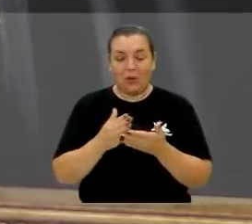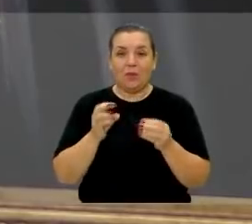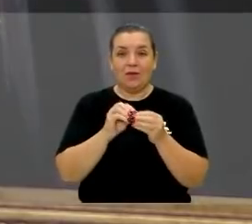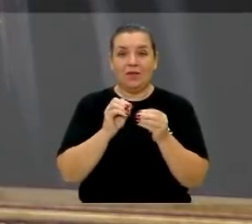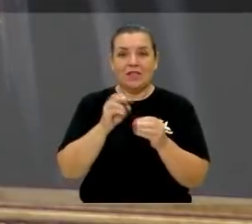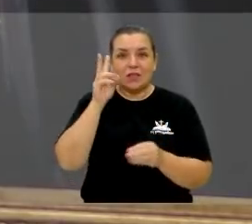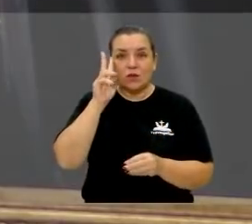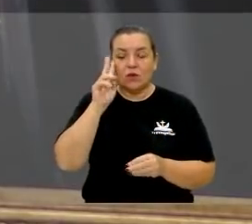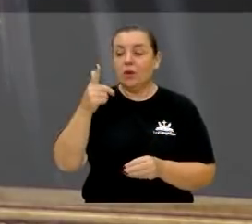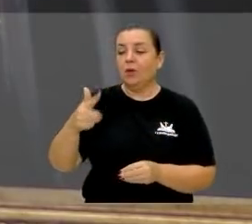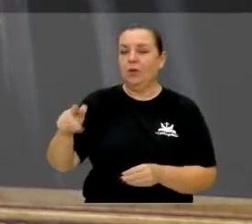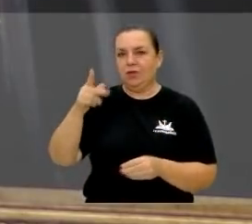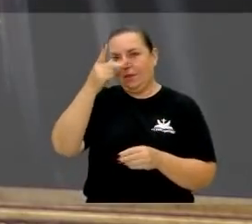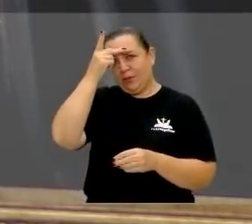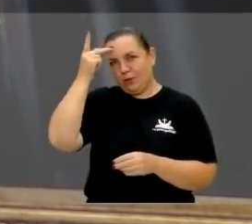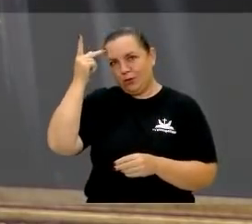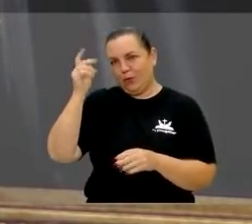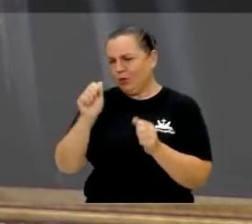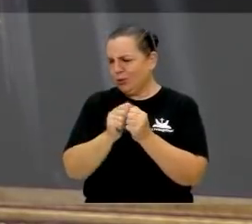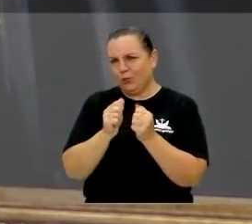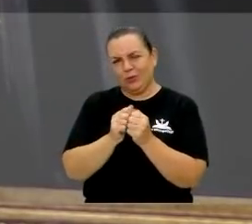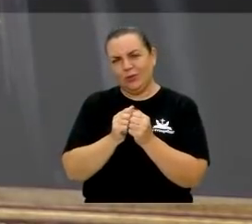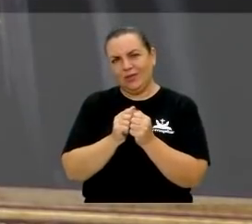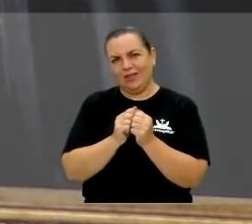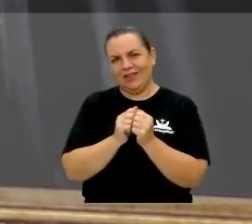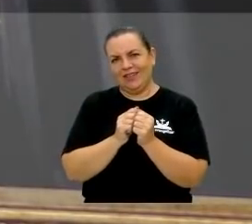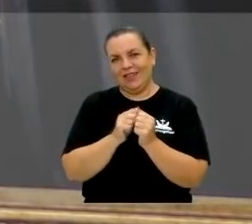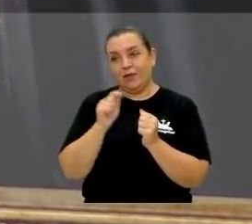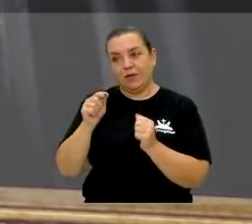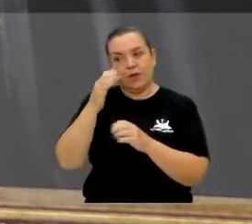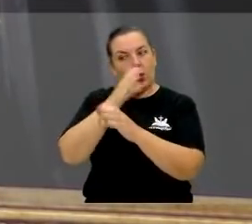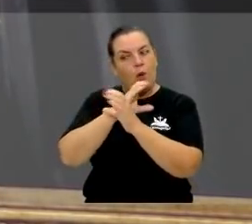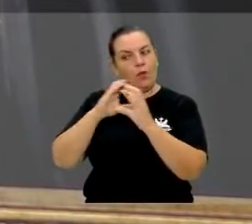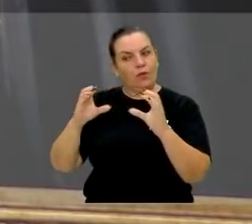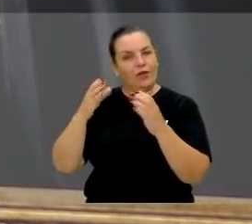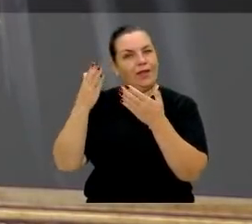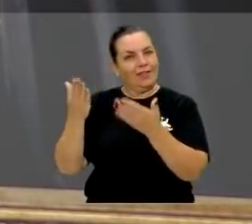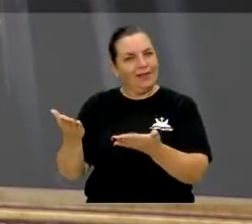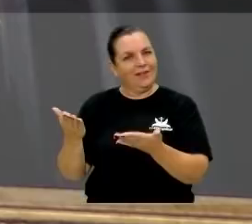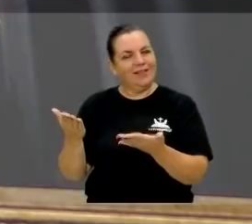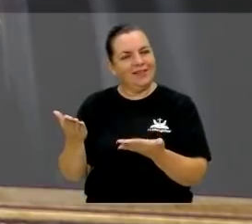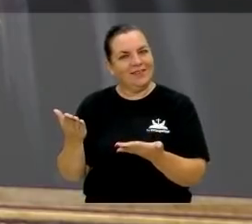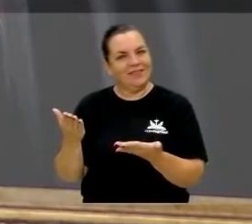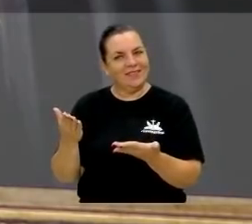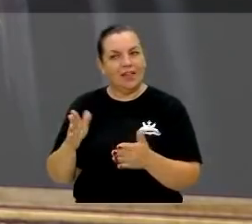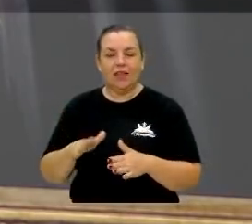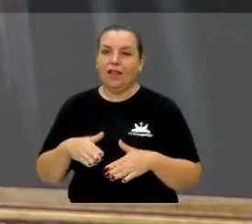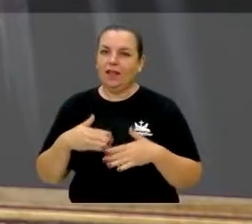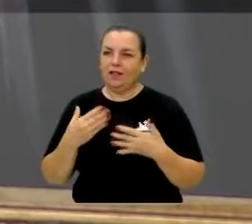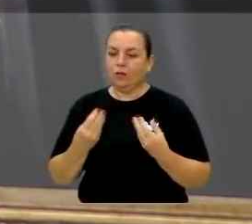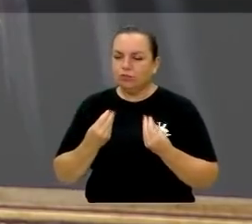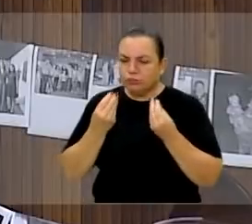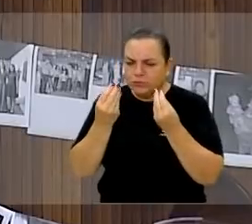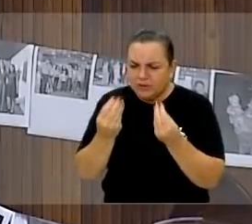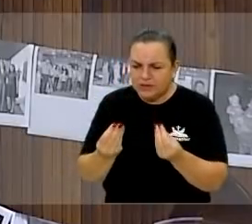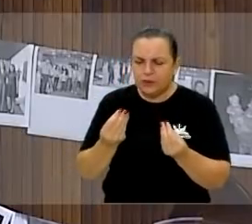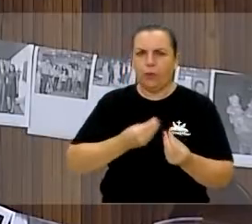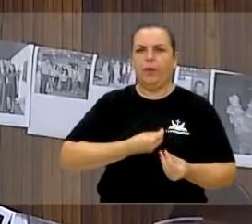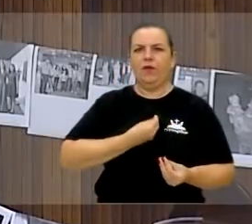pessoa e você passa a confiar. Então, trazendo para a vida